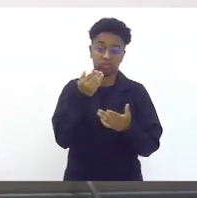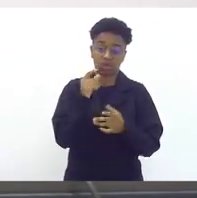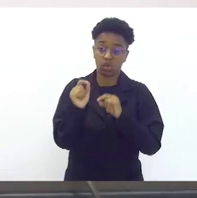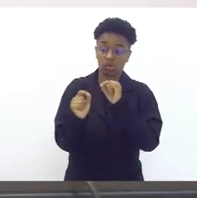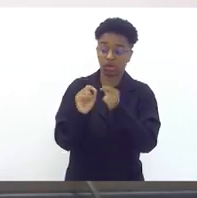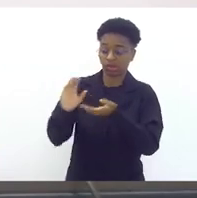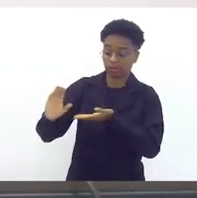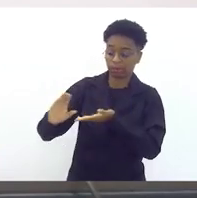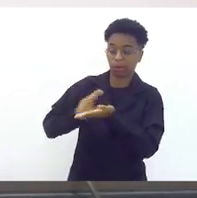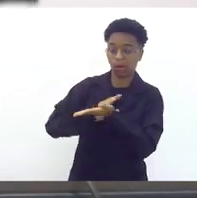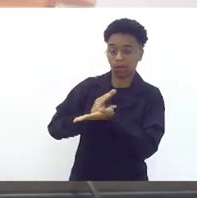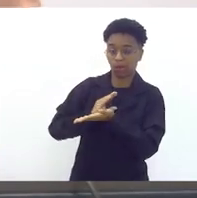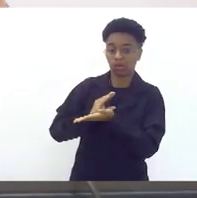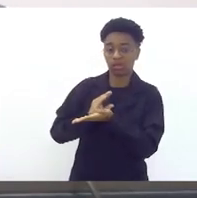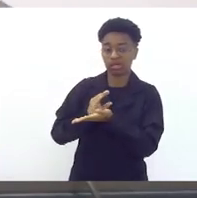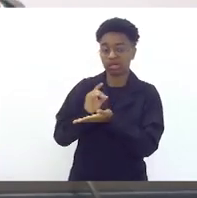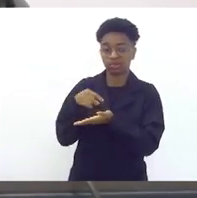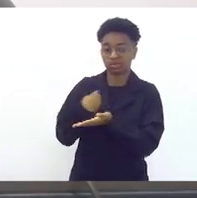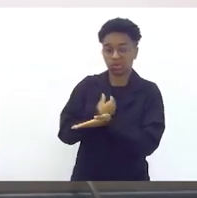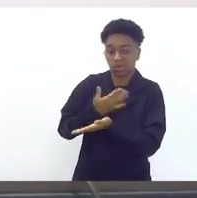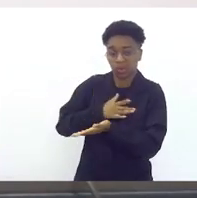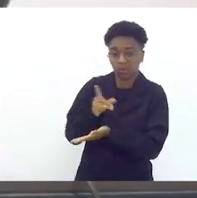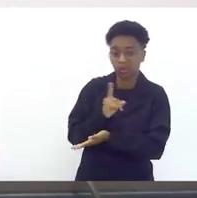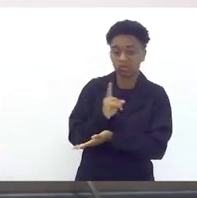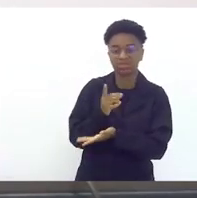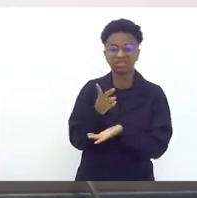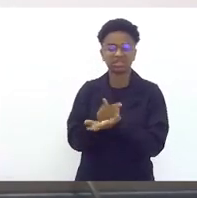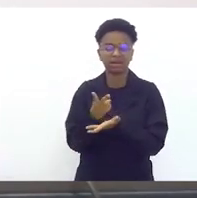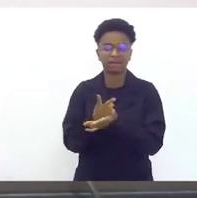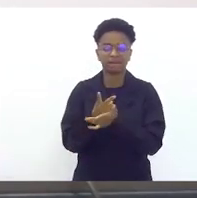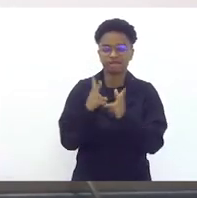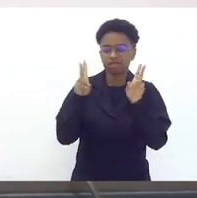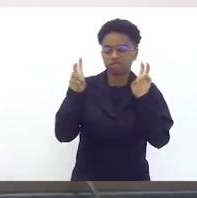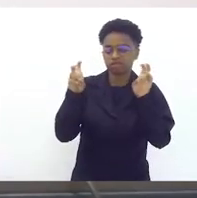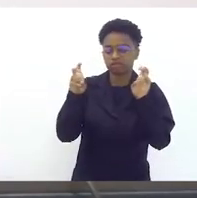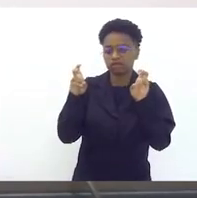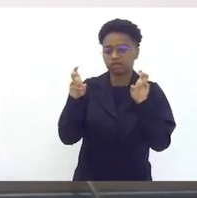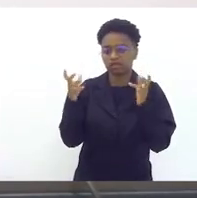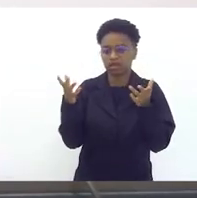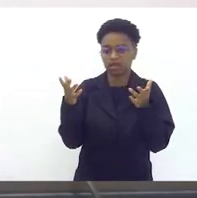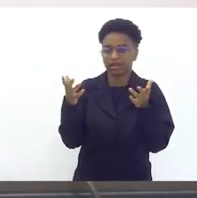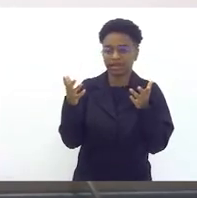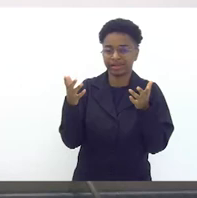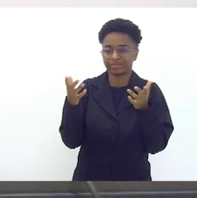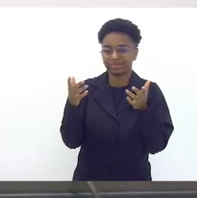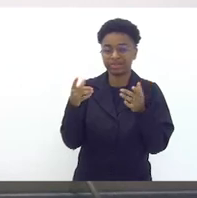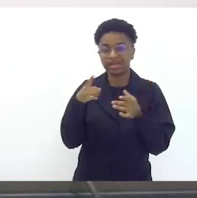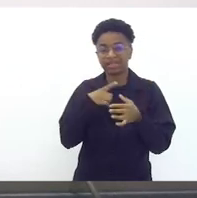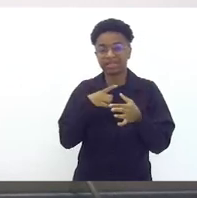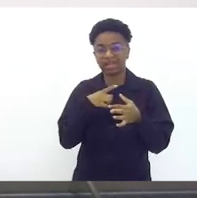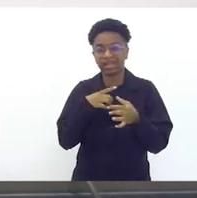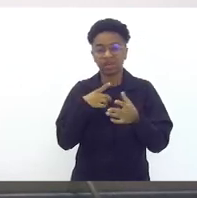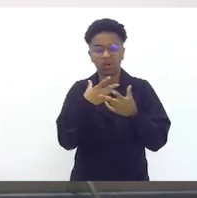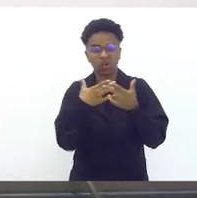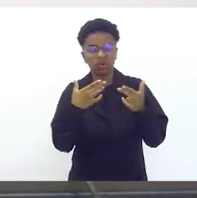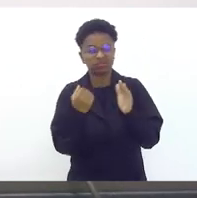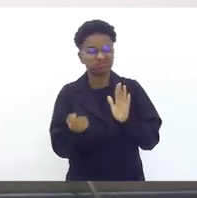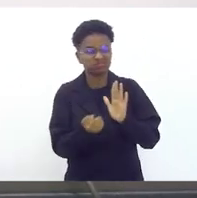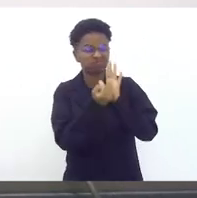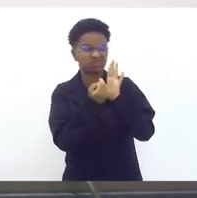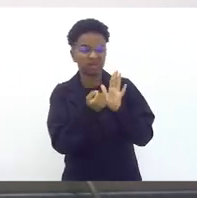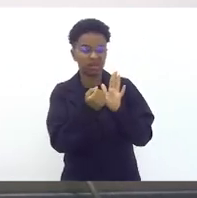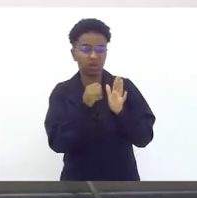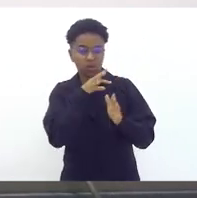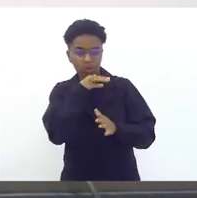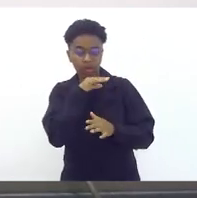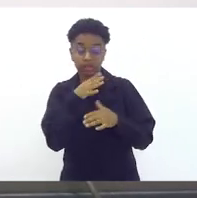recebemos não é do nosso agrado. Tem sempre o famoso, entre aspas, legado maldito. Né?